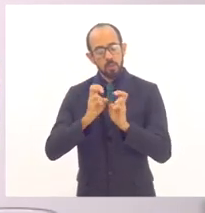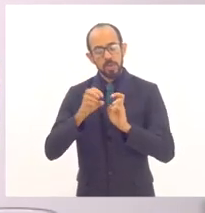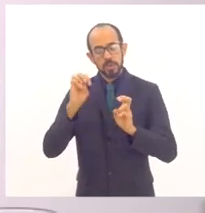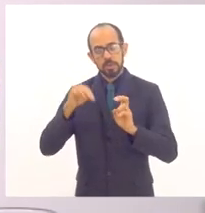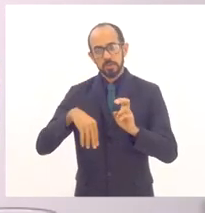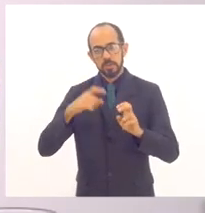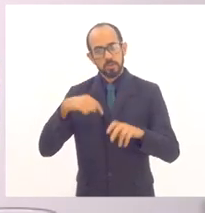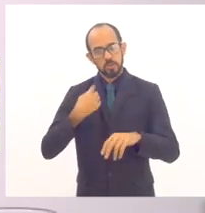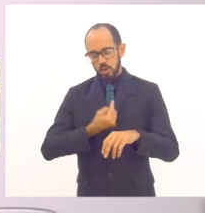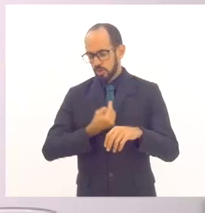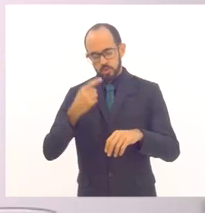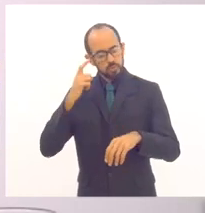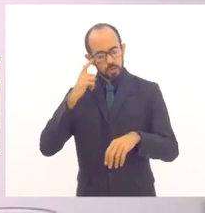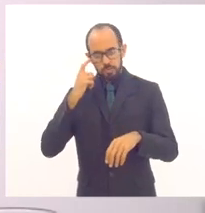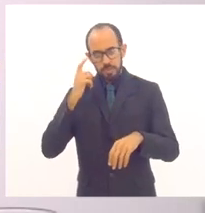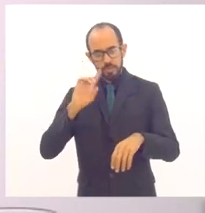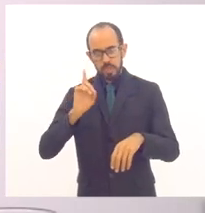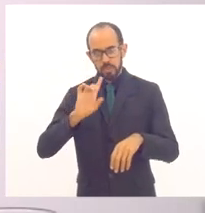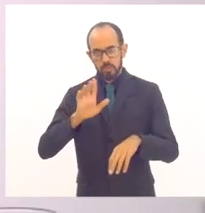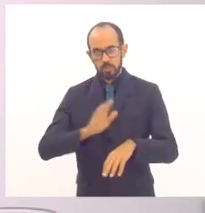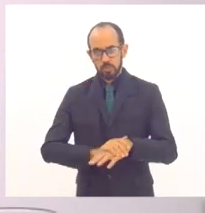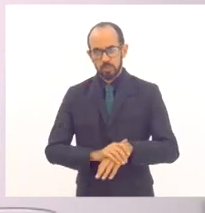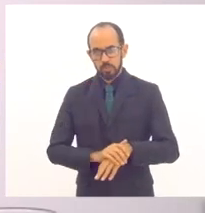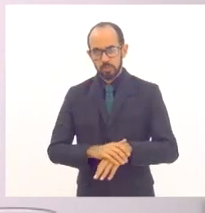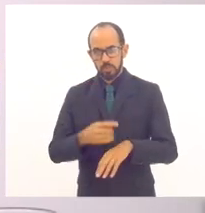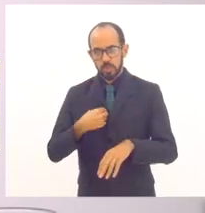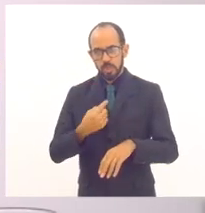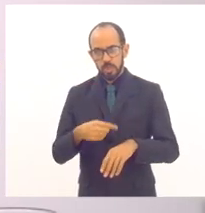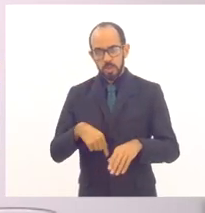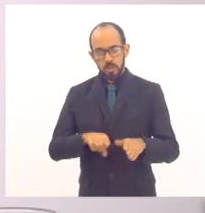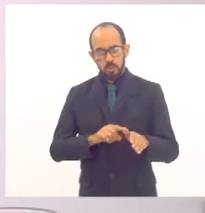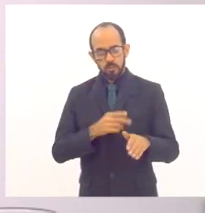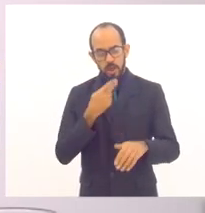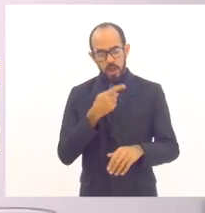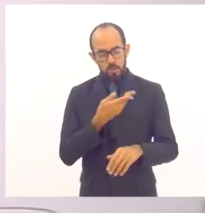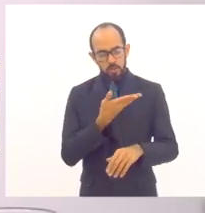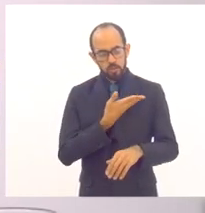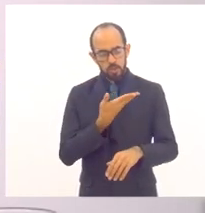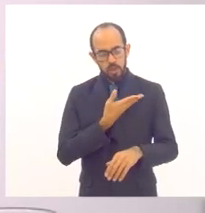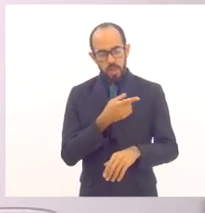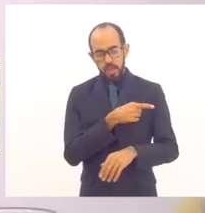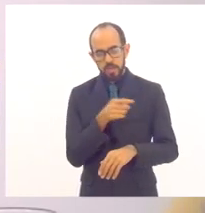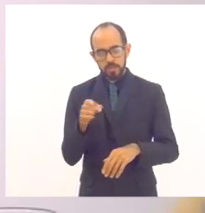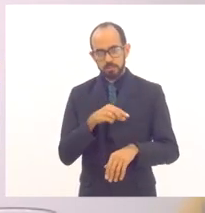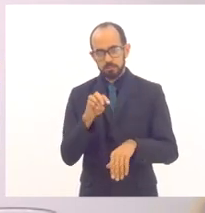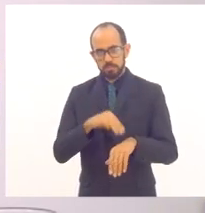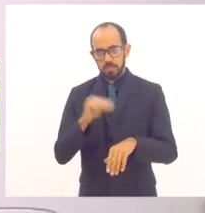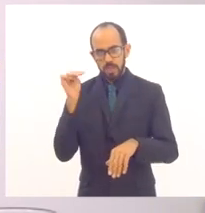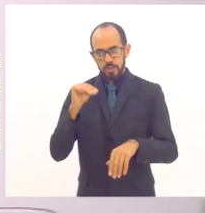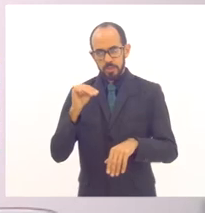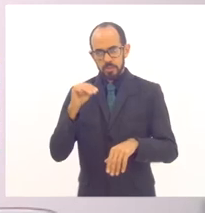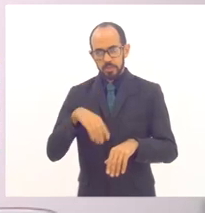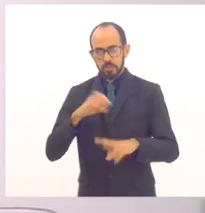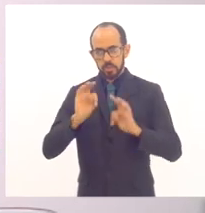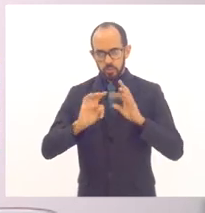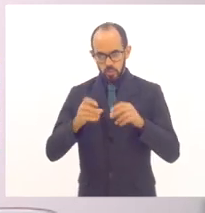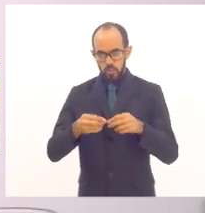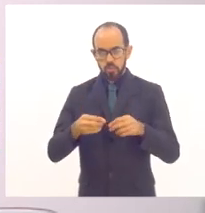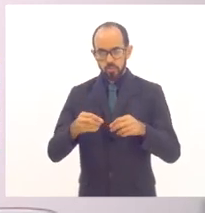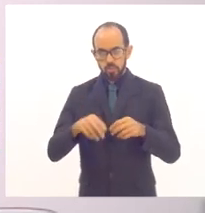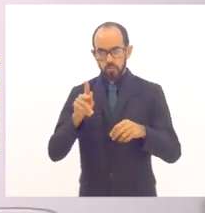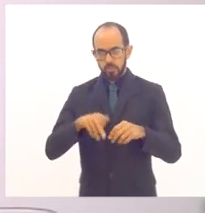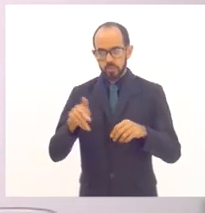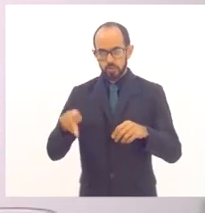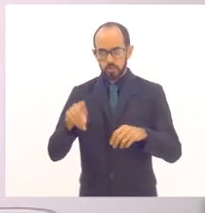não está pensando. Então, eu chamo aos colegas, né, aos mestres, às mestras, aos